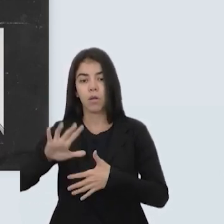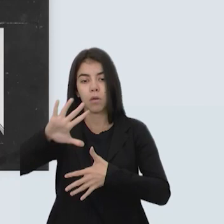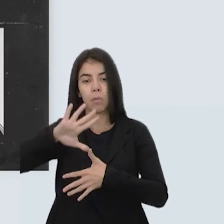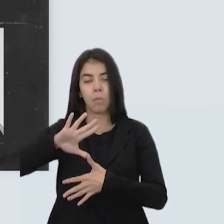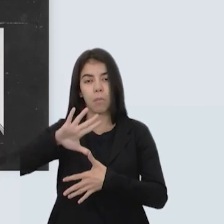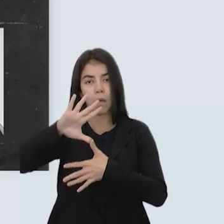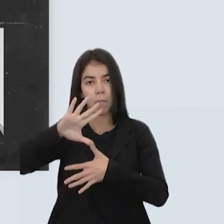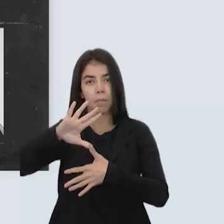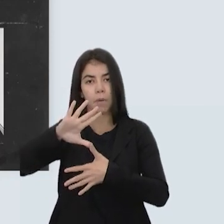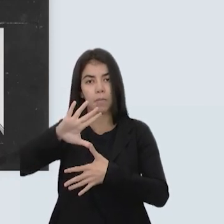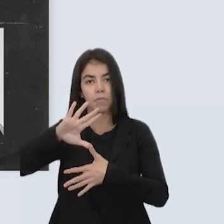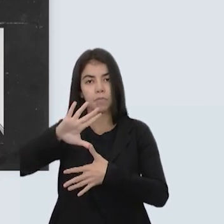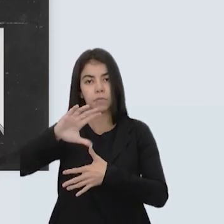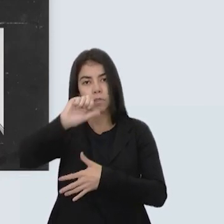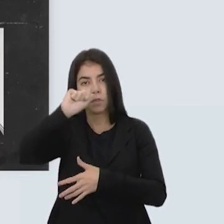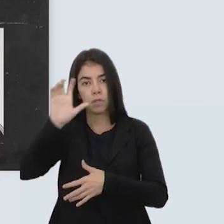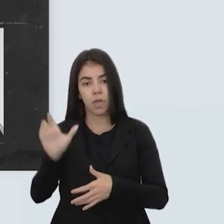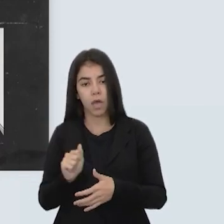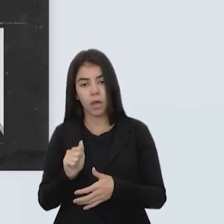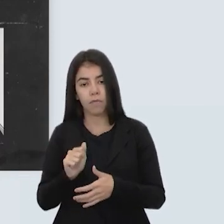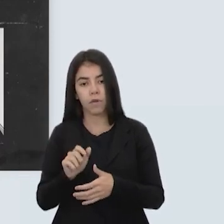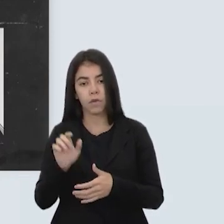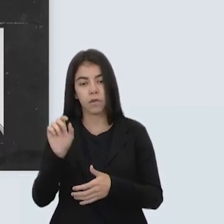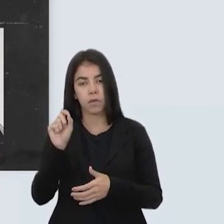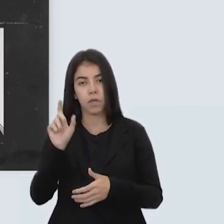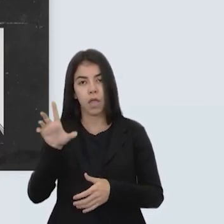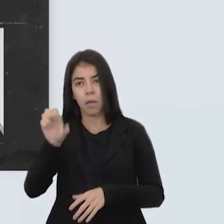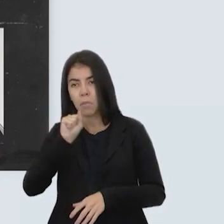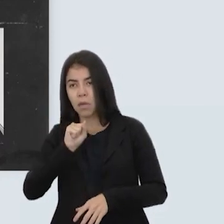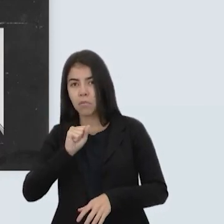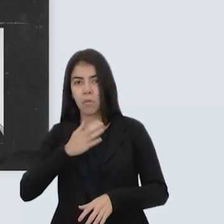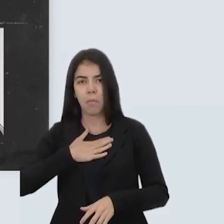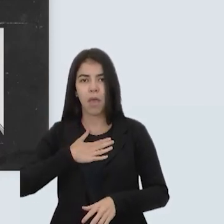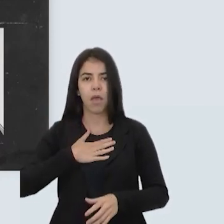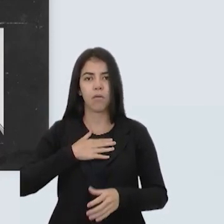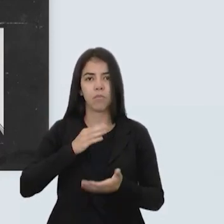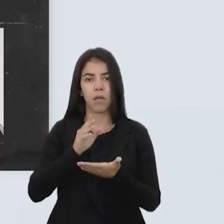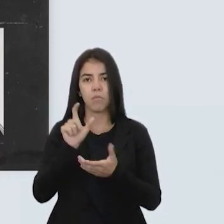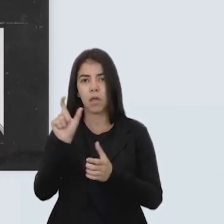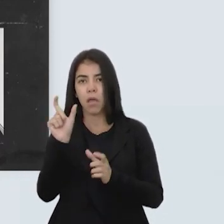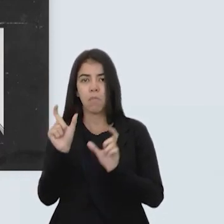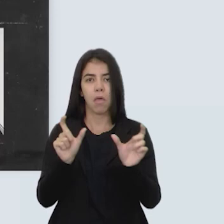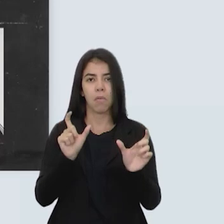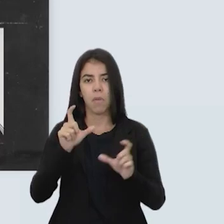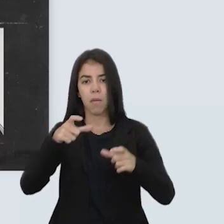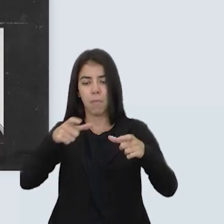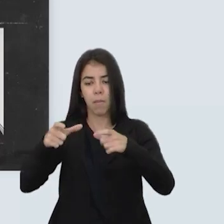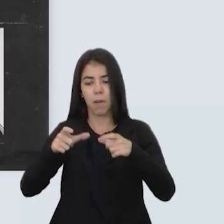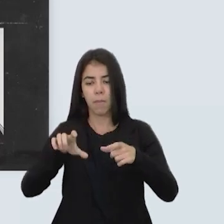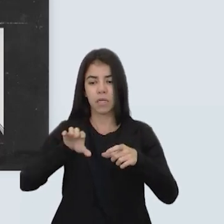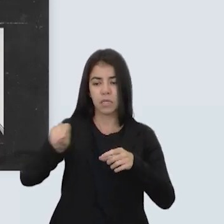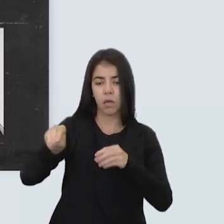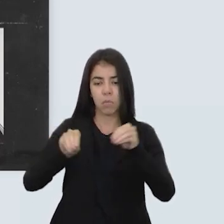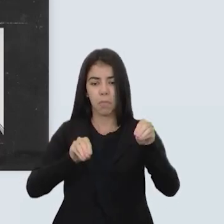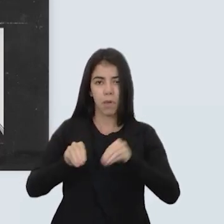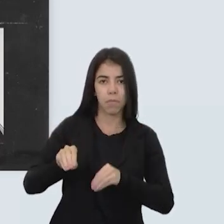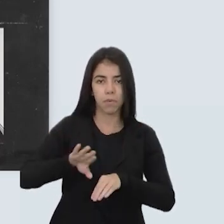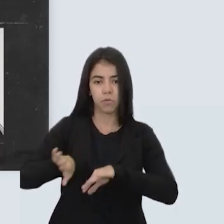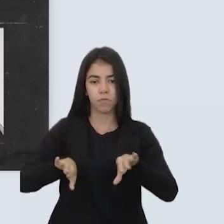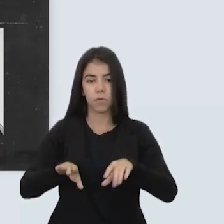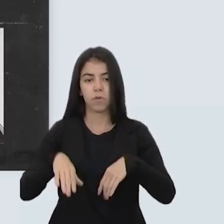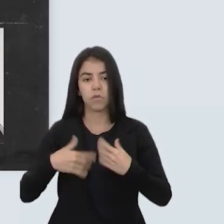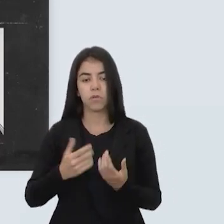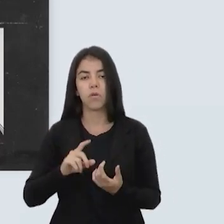África e essa parte aqui é para mim, essa parte aqui é para você, essa aqui é para você também. E é claro que